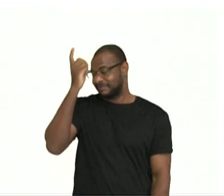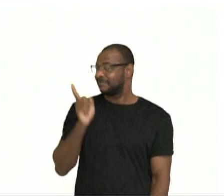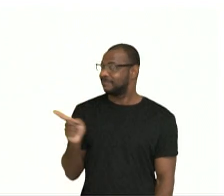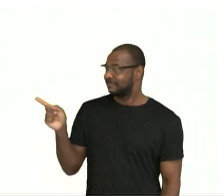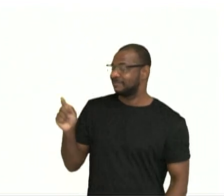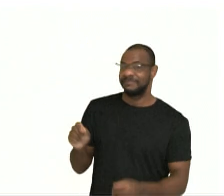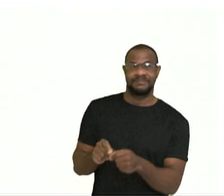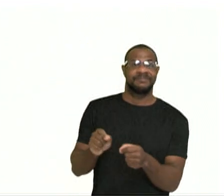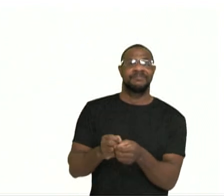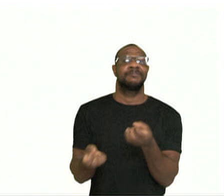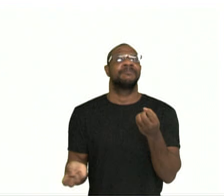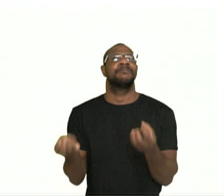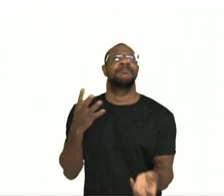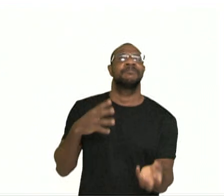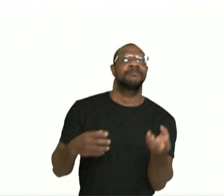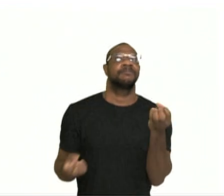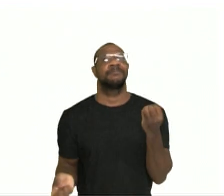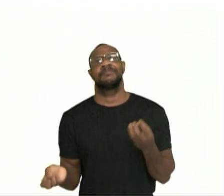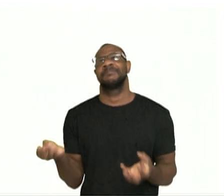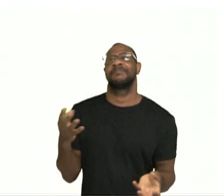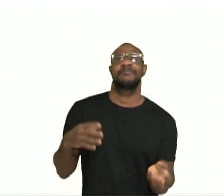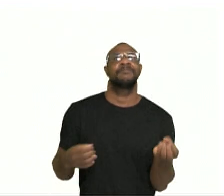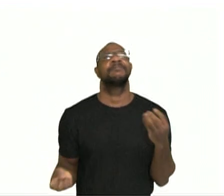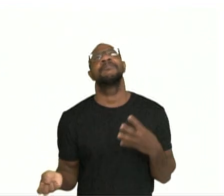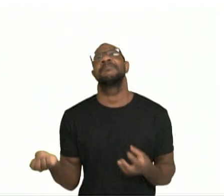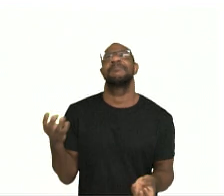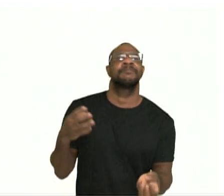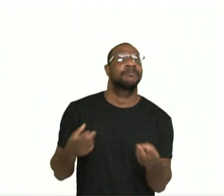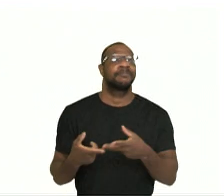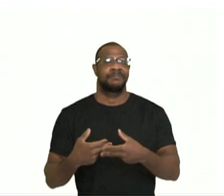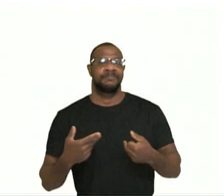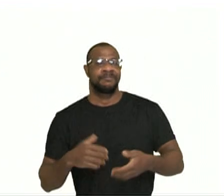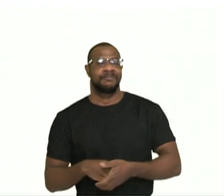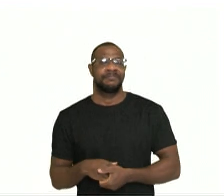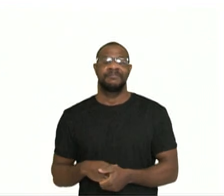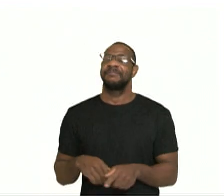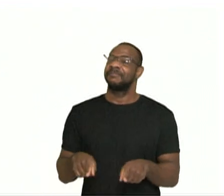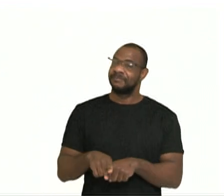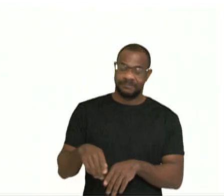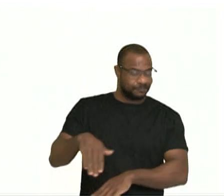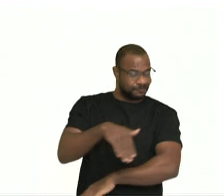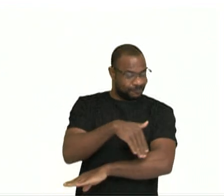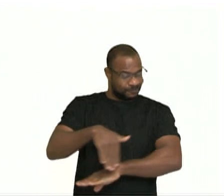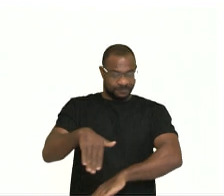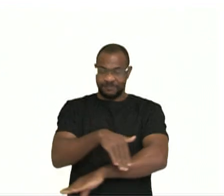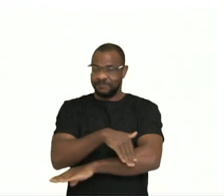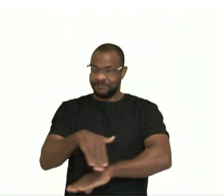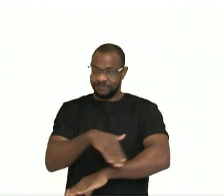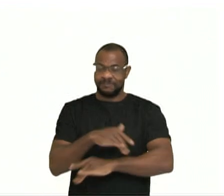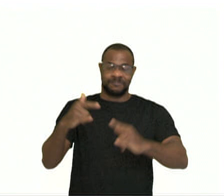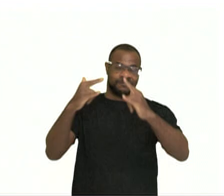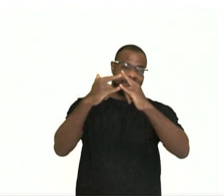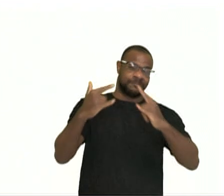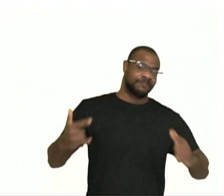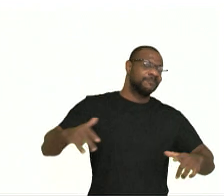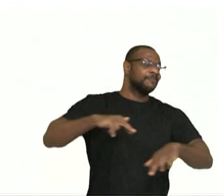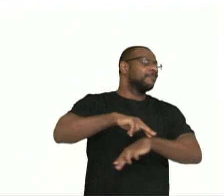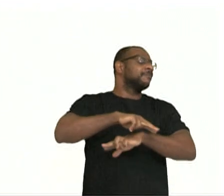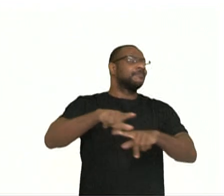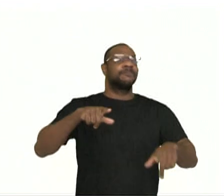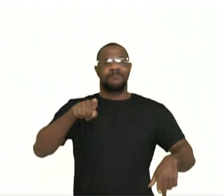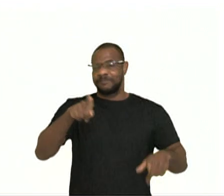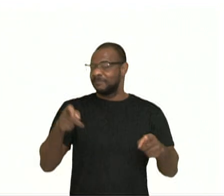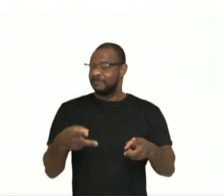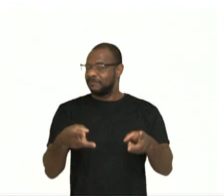as bolinhas. Então passa pelos espetáculos também de rua, palcos teatrais, picadeiros, círculos, circo,